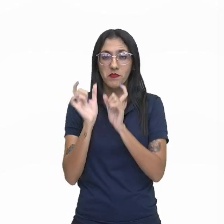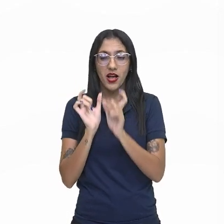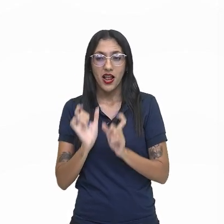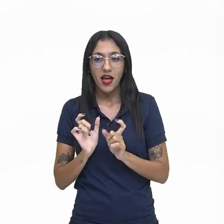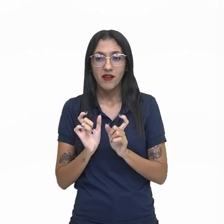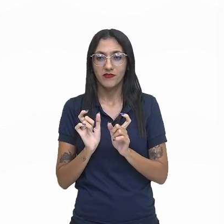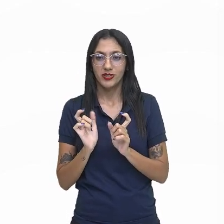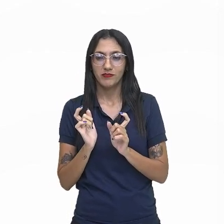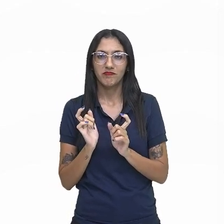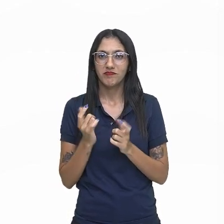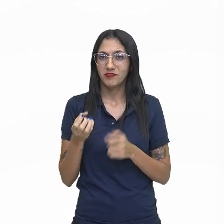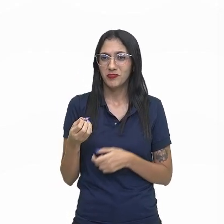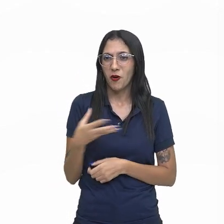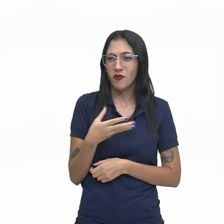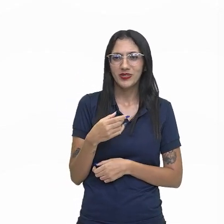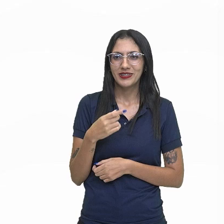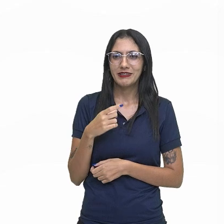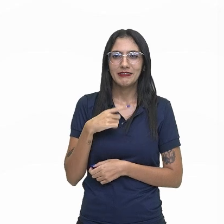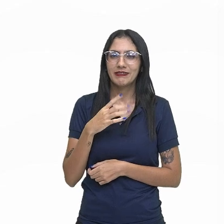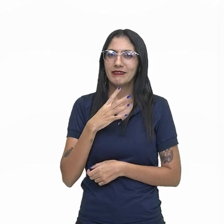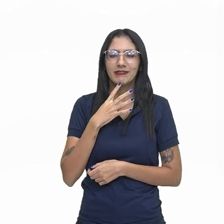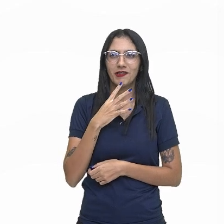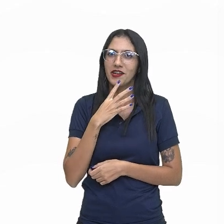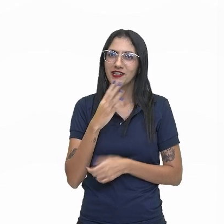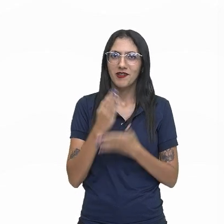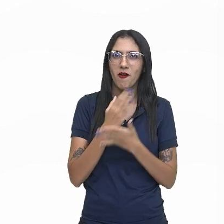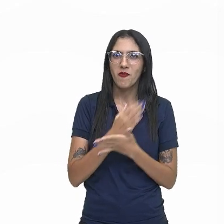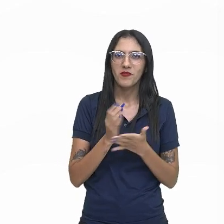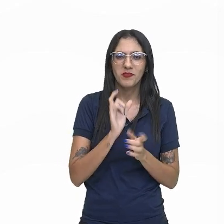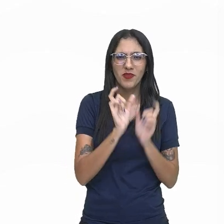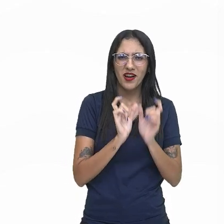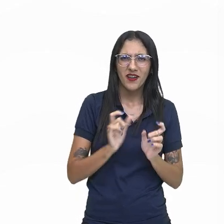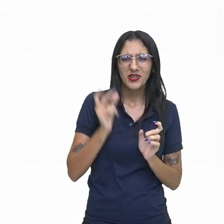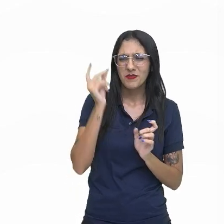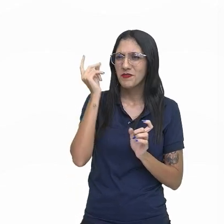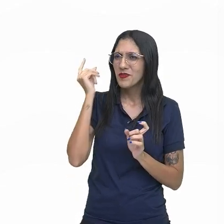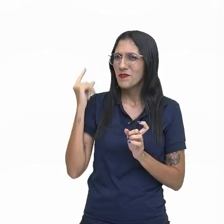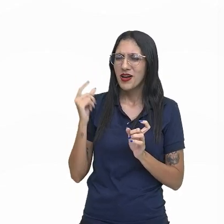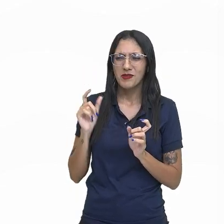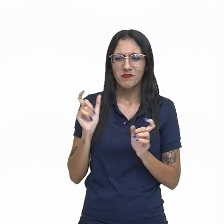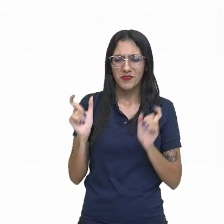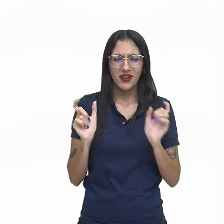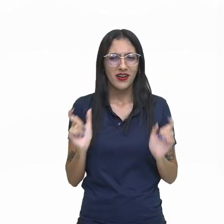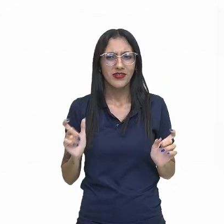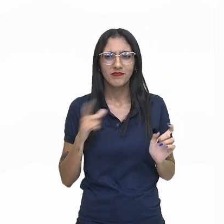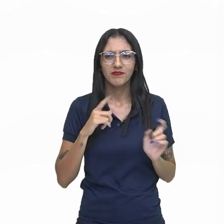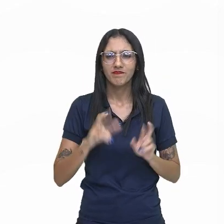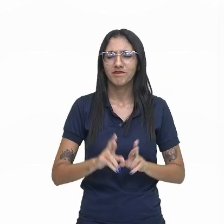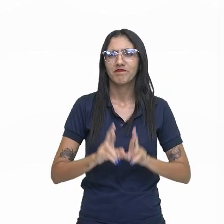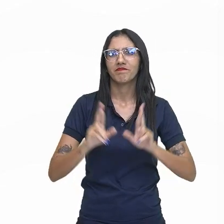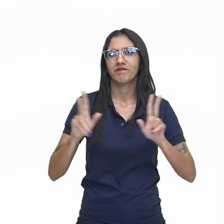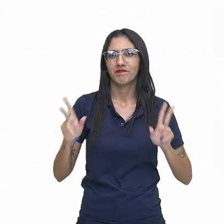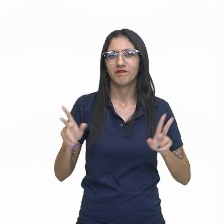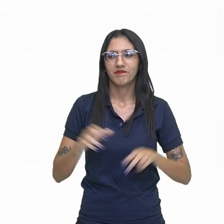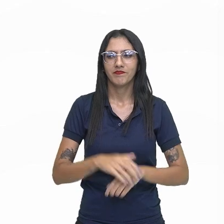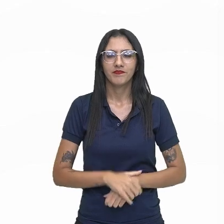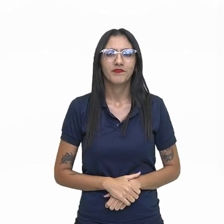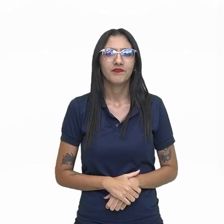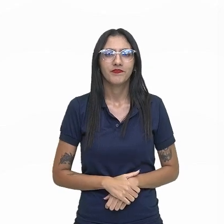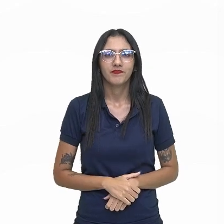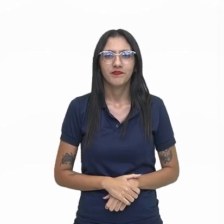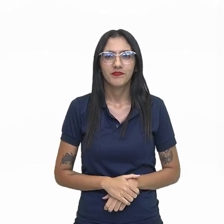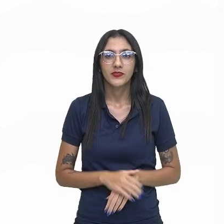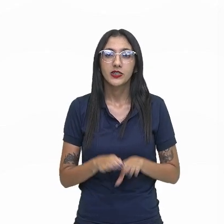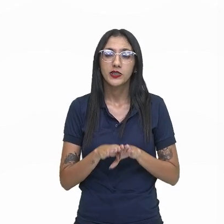tempo não são iguais às gírias de hoje, né, dos jovens que eles usam hoje. Tem também a